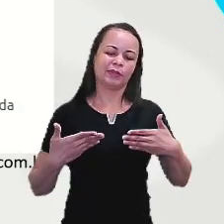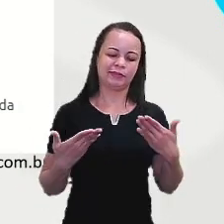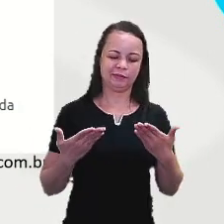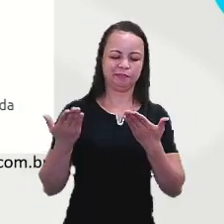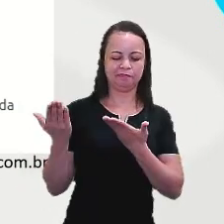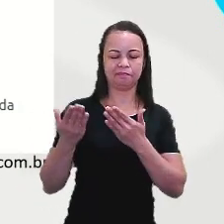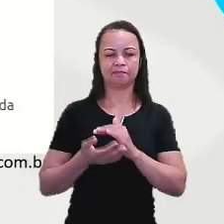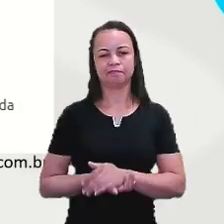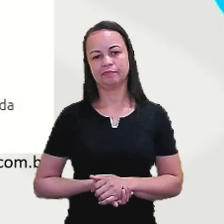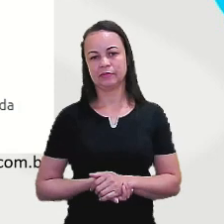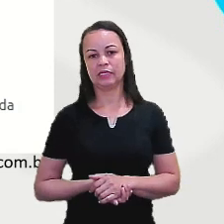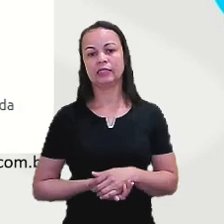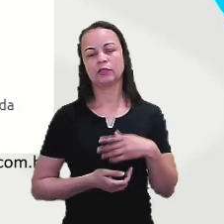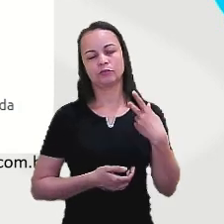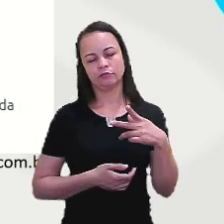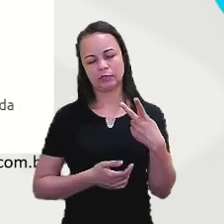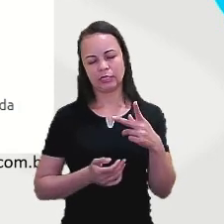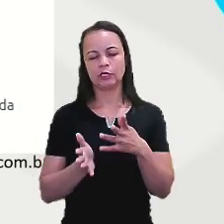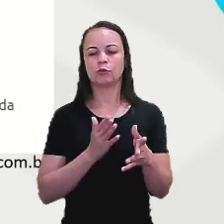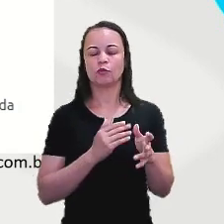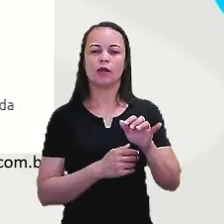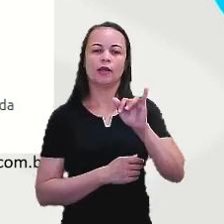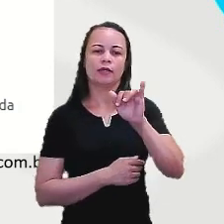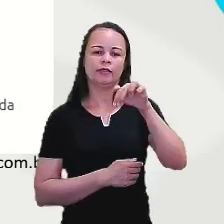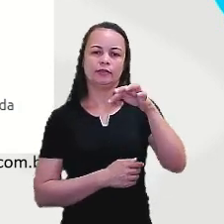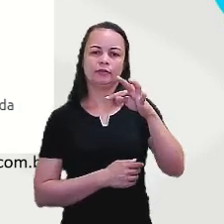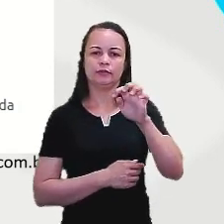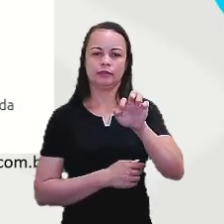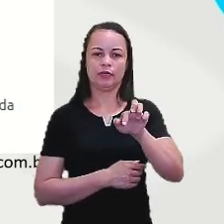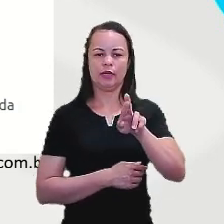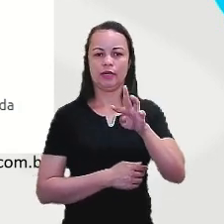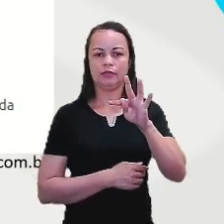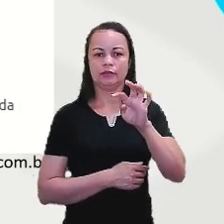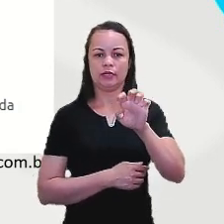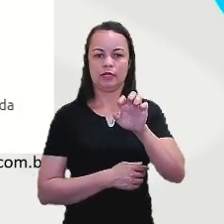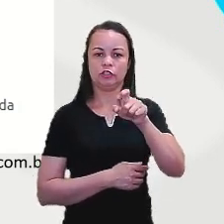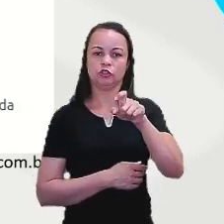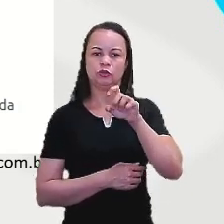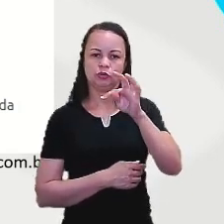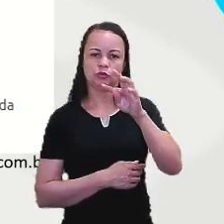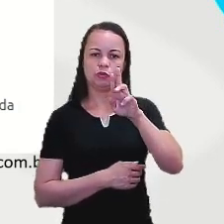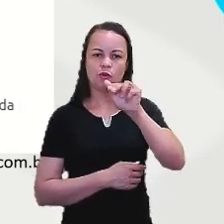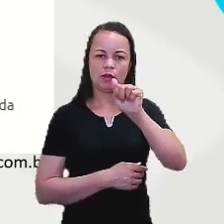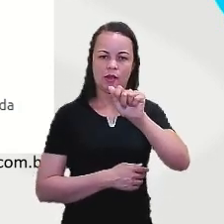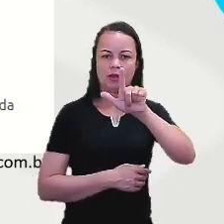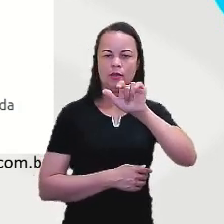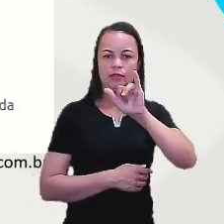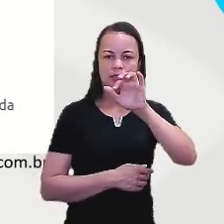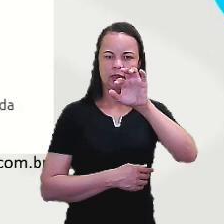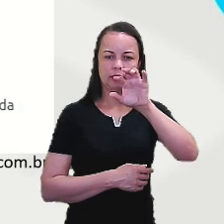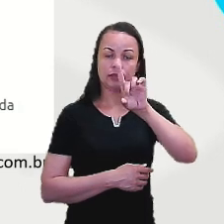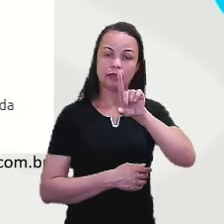aí uma intertextualidade, um texto dentro do outro.